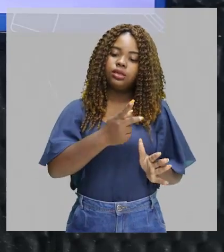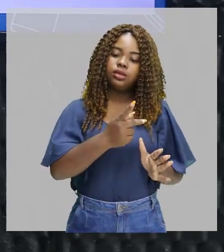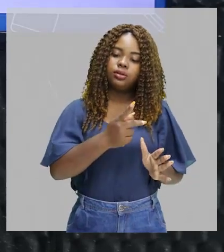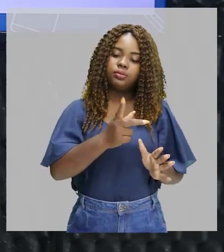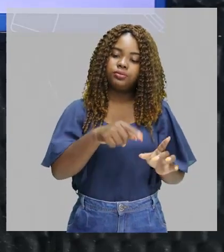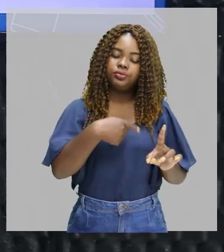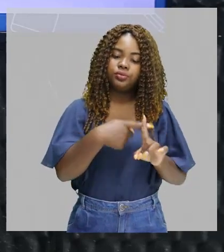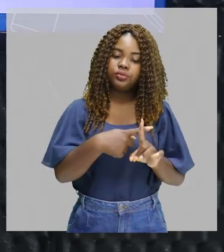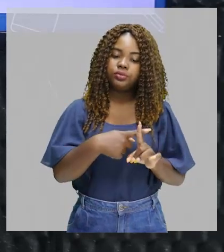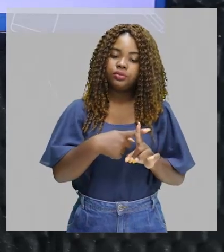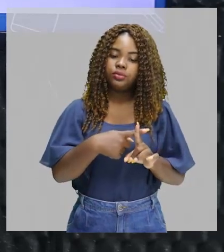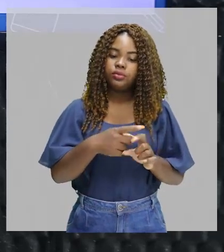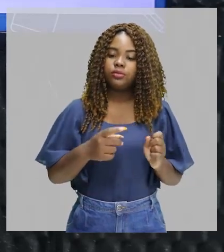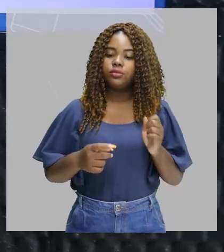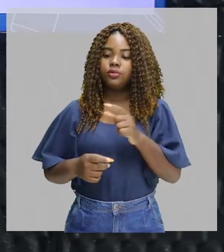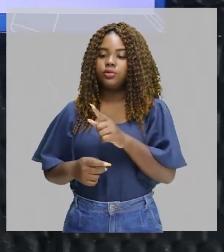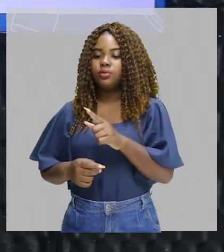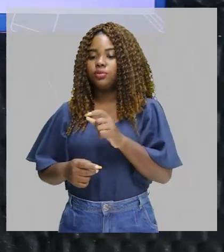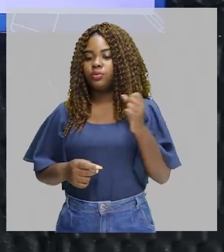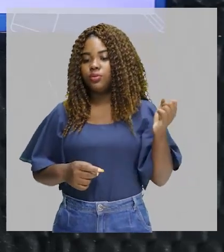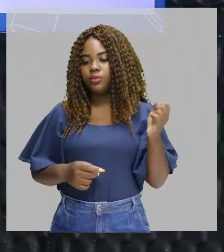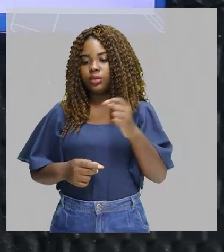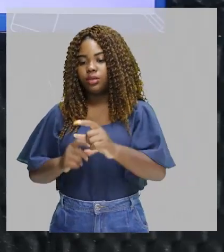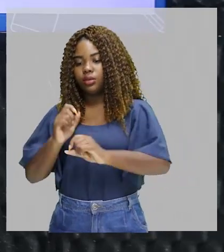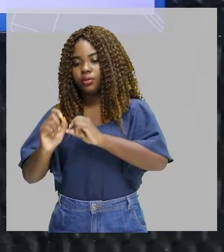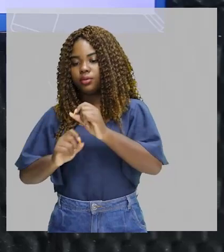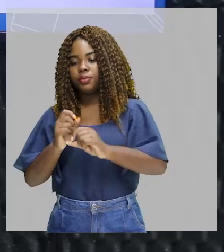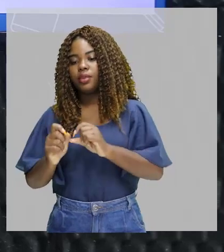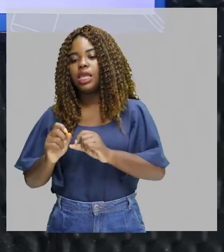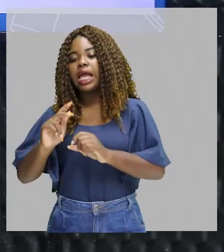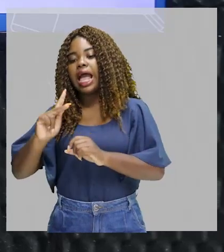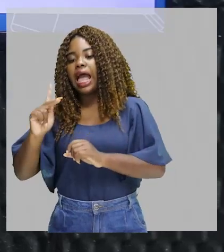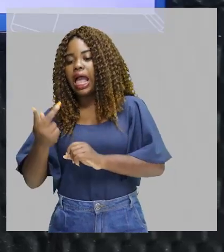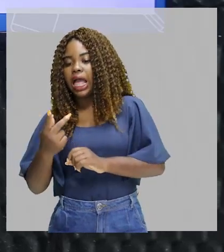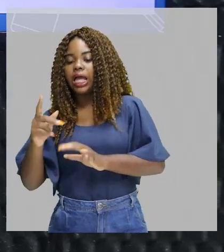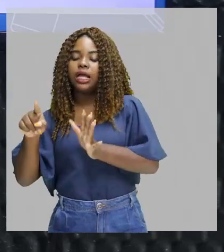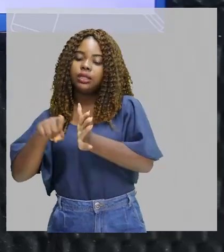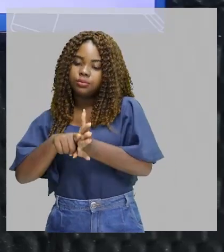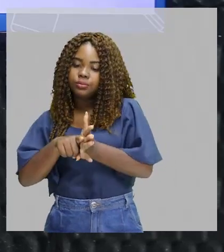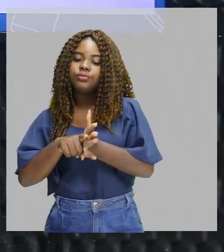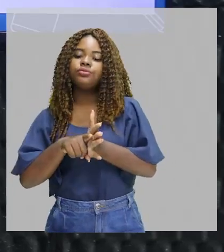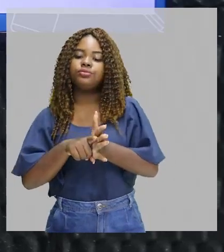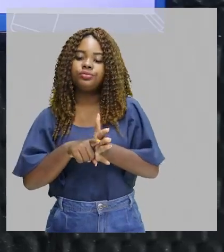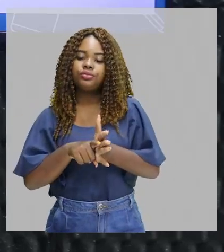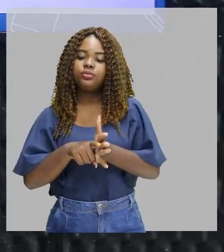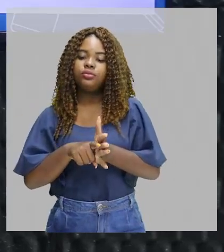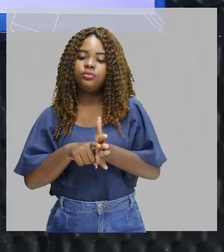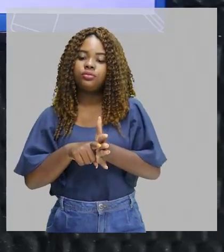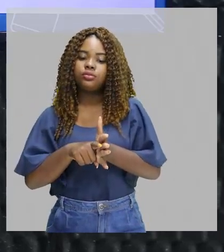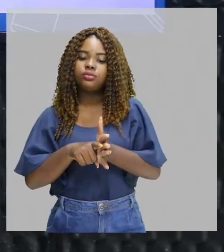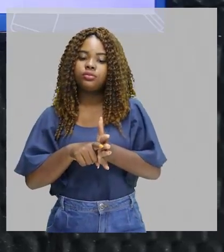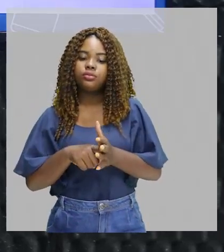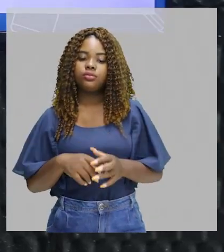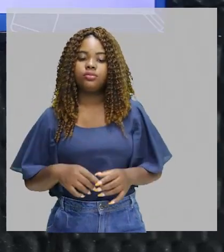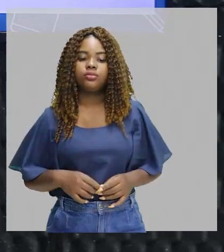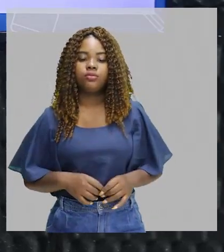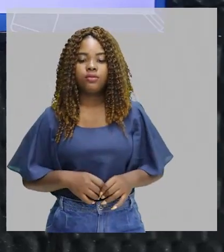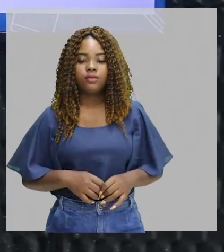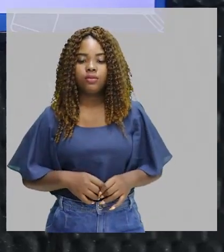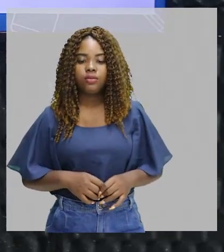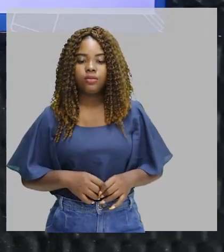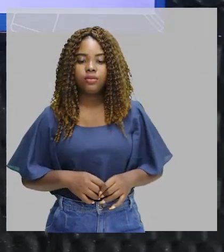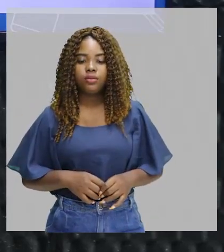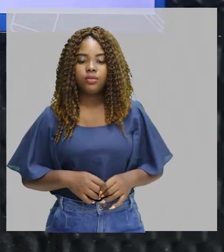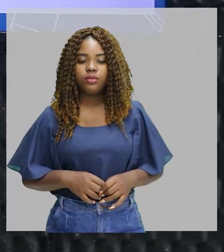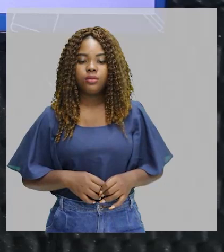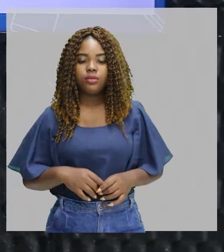A quantidade maior vai ser do grupo OH-, que caracteriza a solução, o meio básico. E o